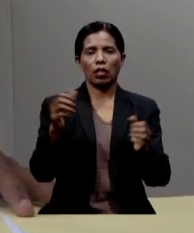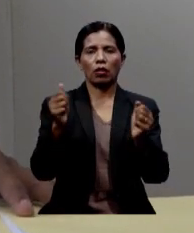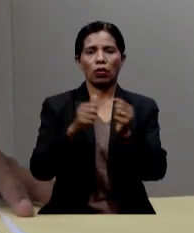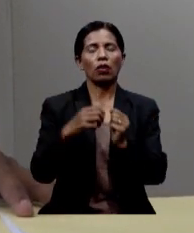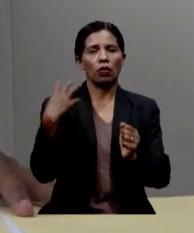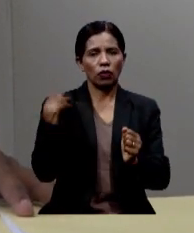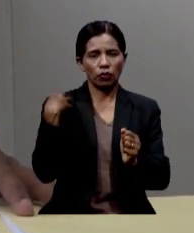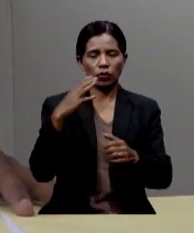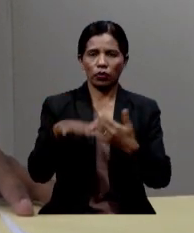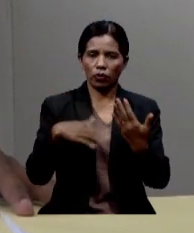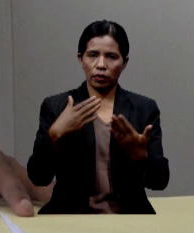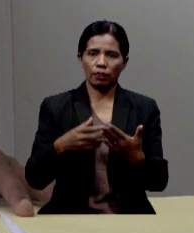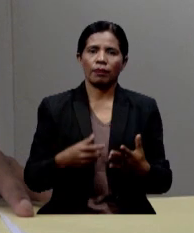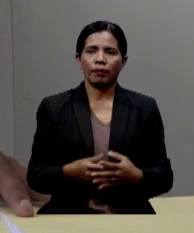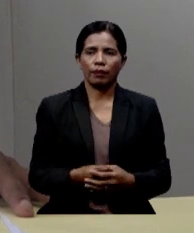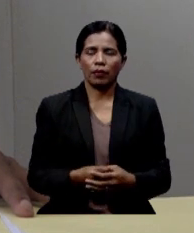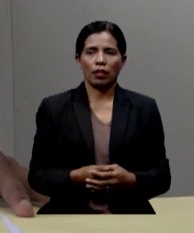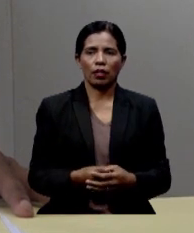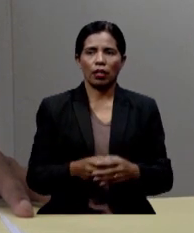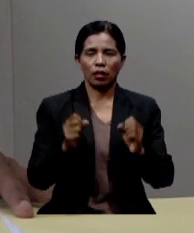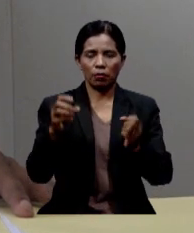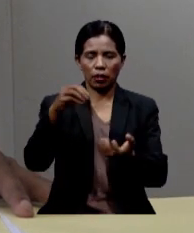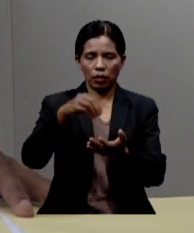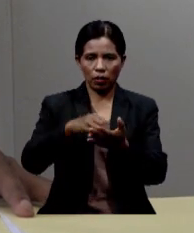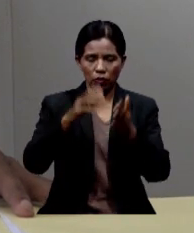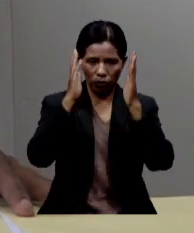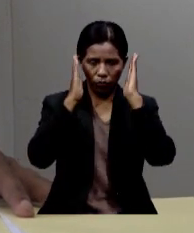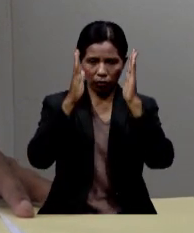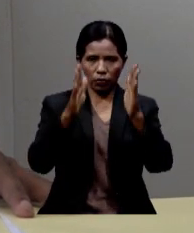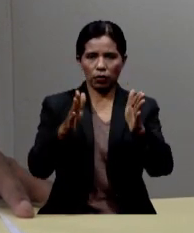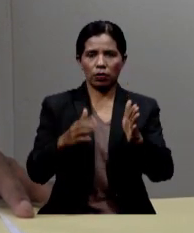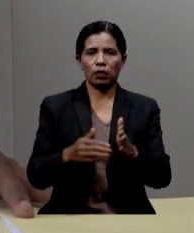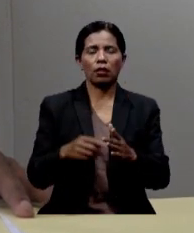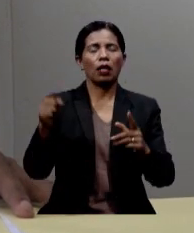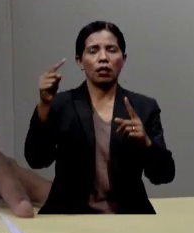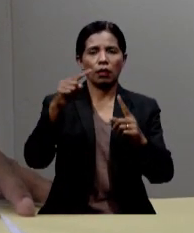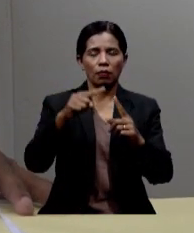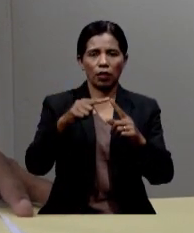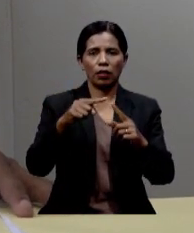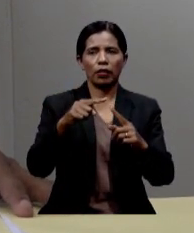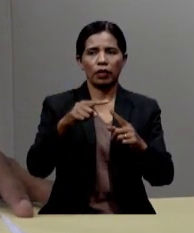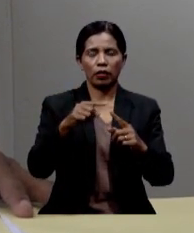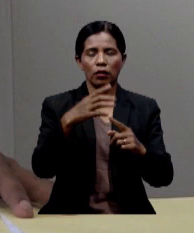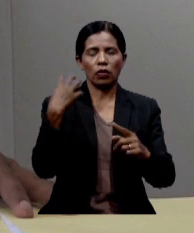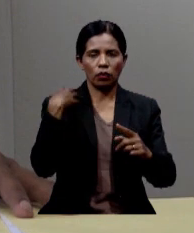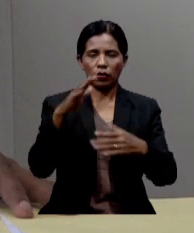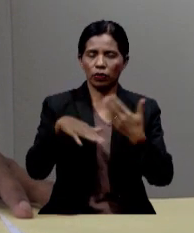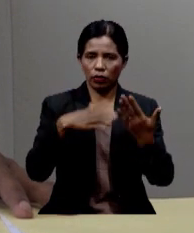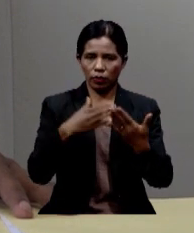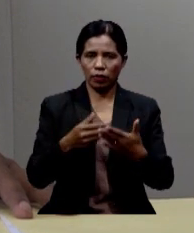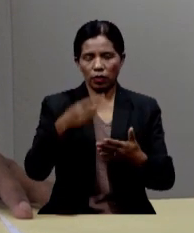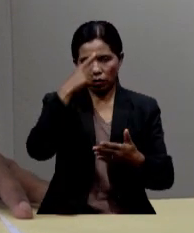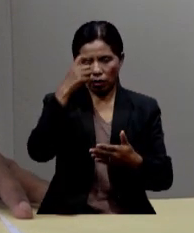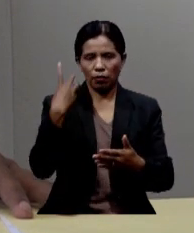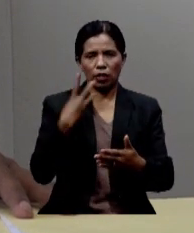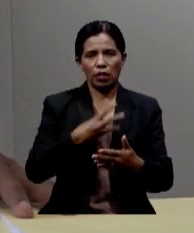ini yang. Para atau bela tahu atensau mos bahaya asuntus edifisius union. Tambah itu